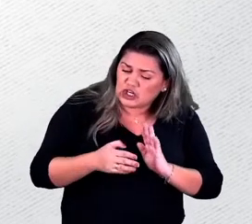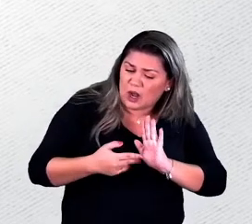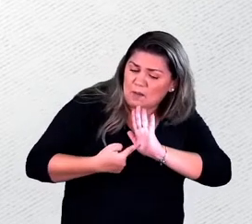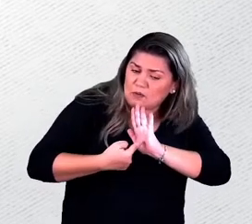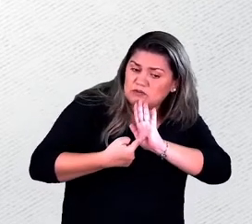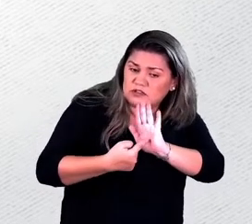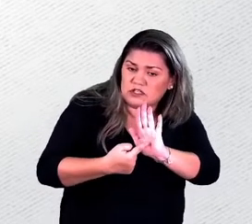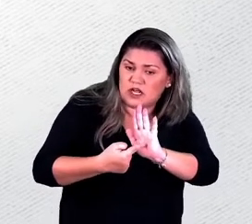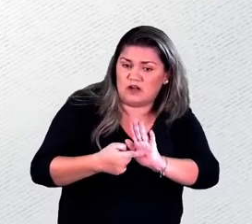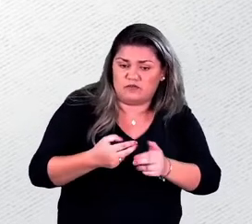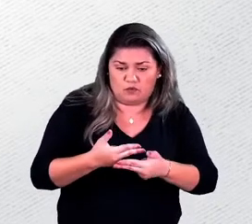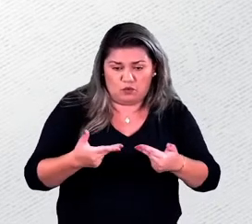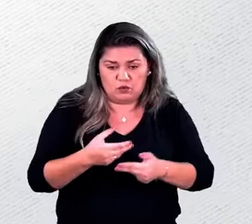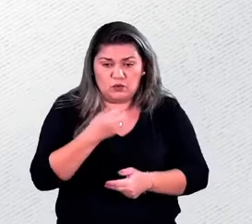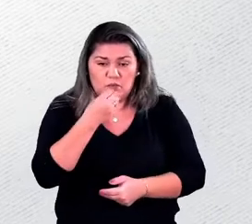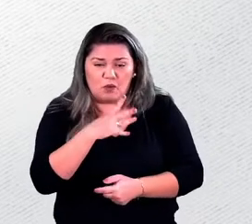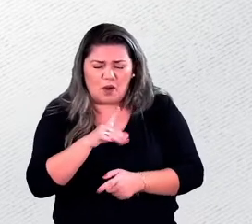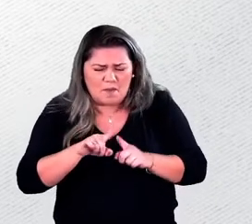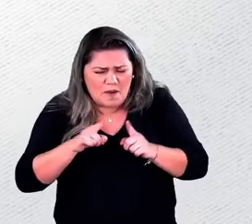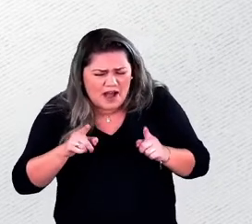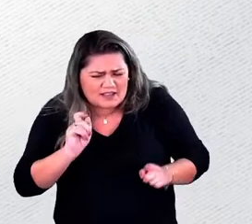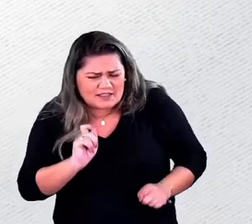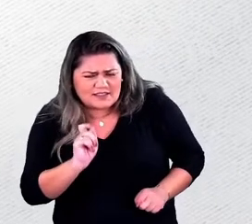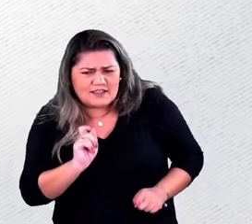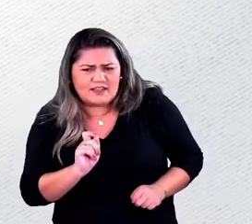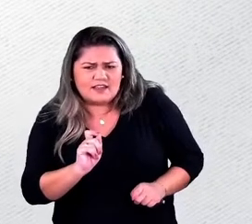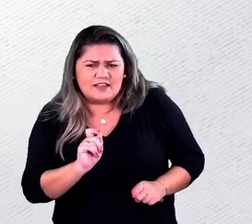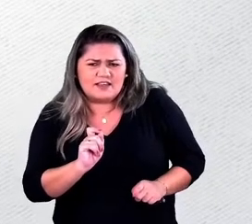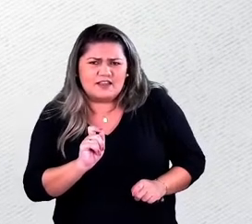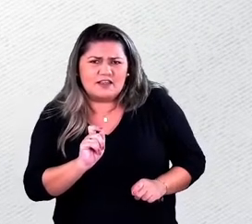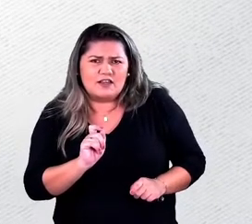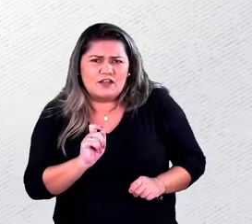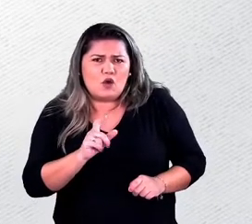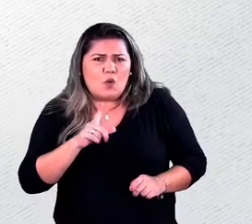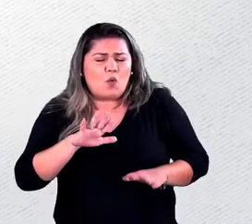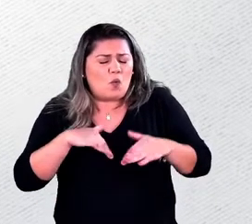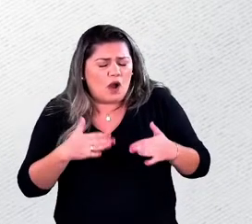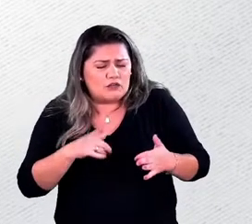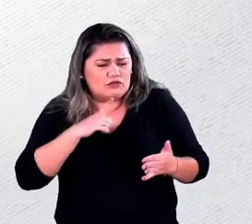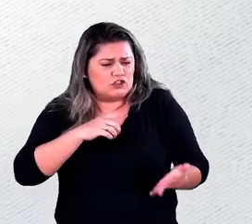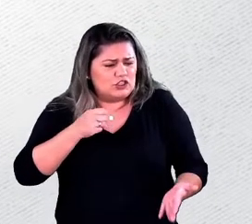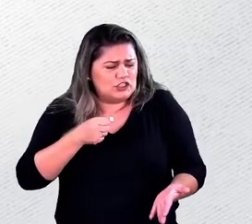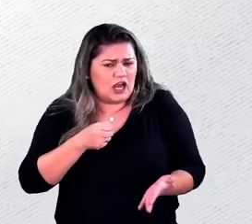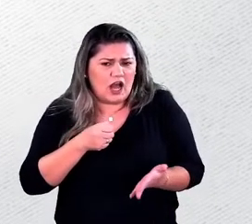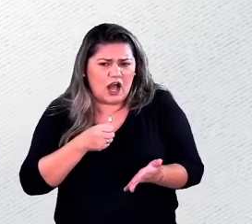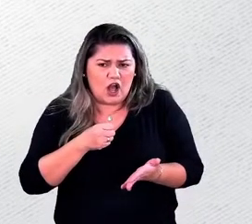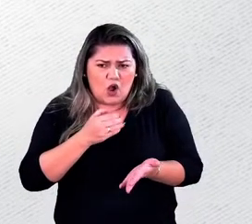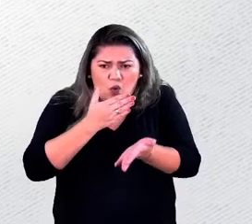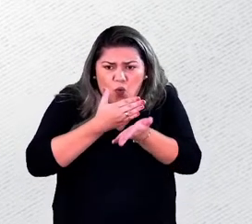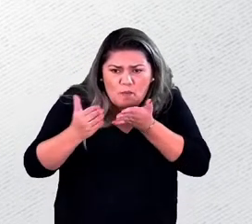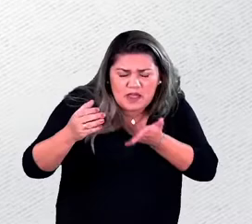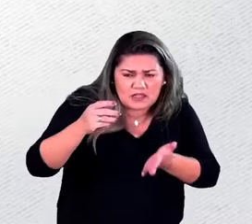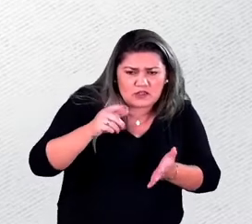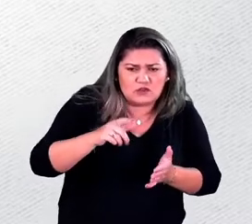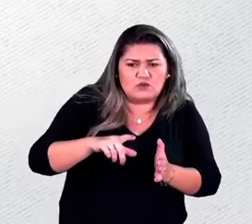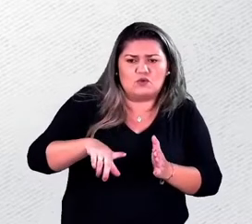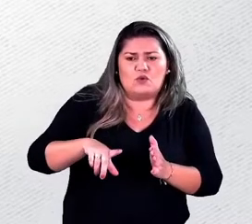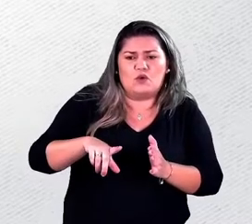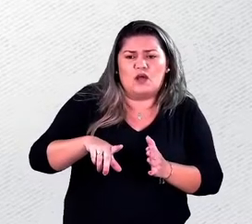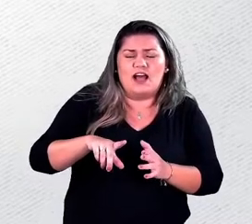da crise da empresa mas que mesmo Enquanto Marco legal já se mostrava insuficiente